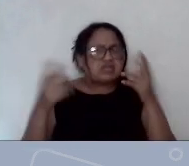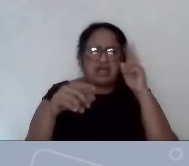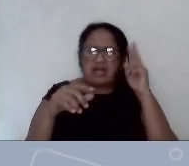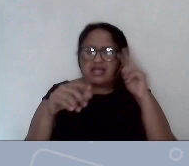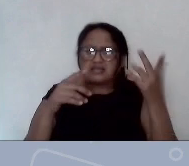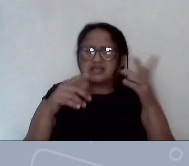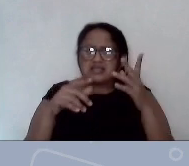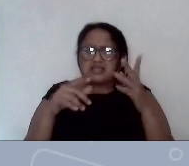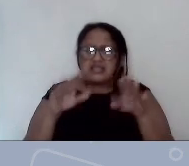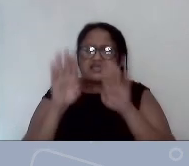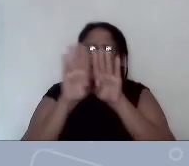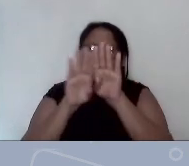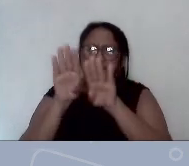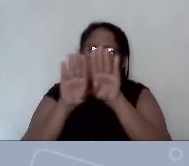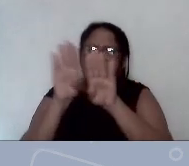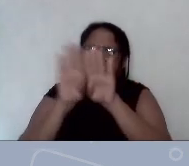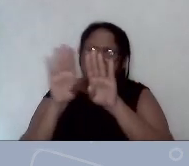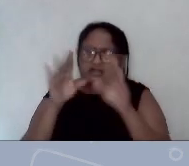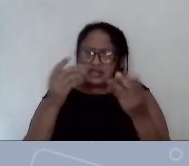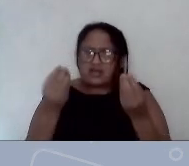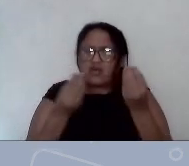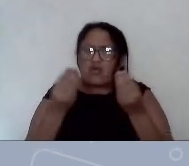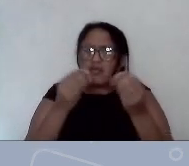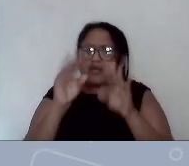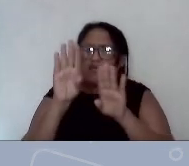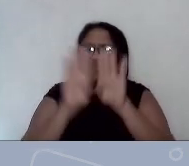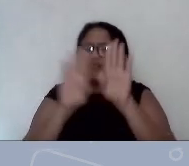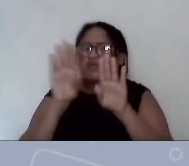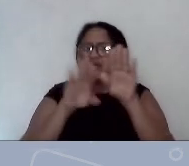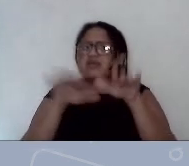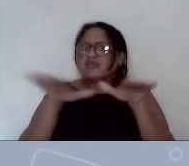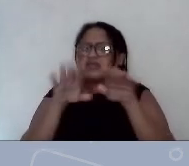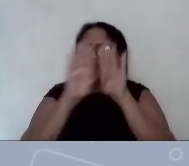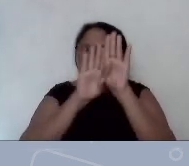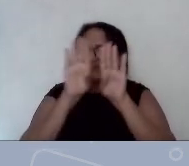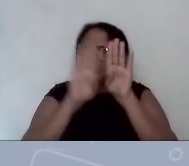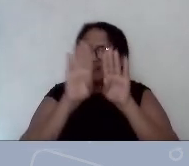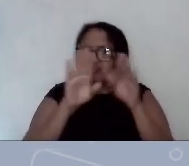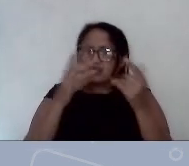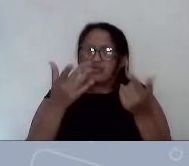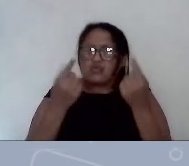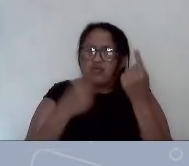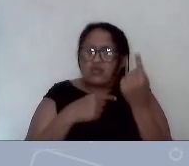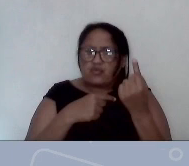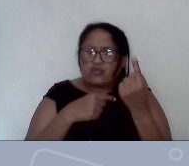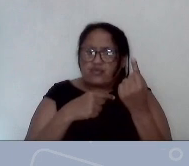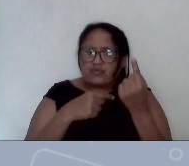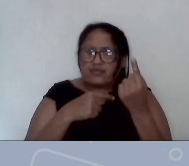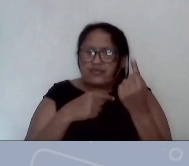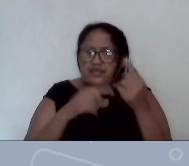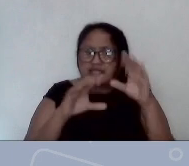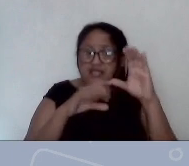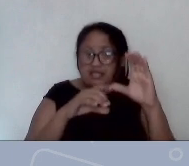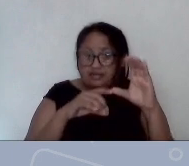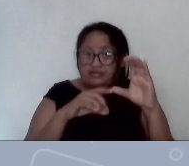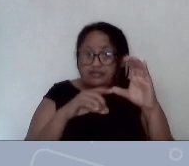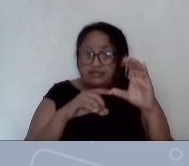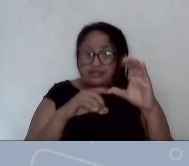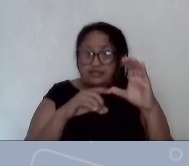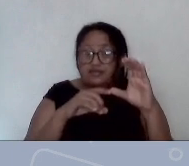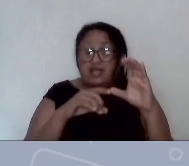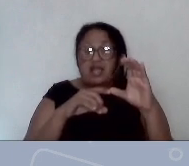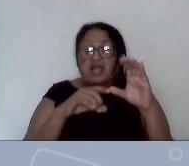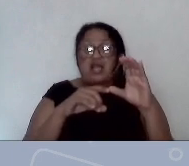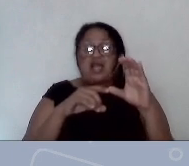transformante como é o movimento C um convergente e dois